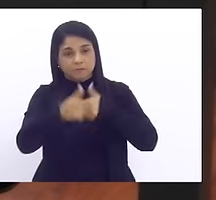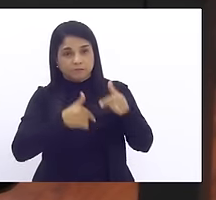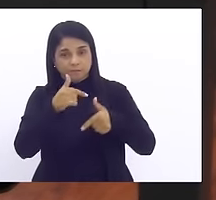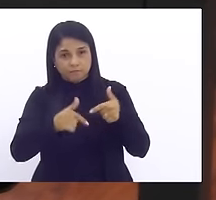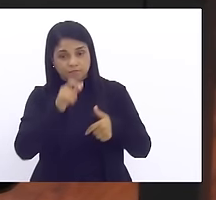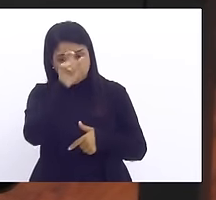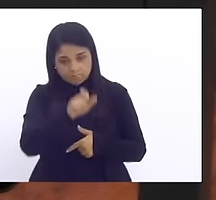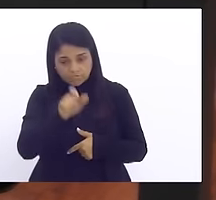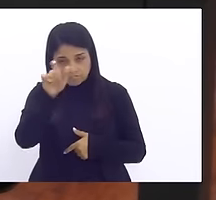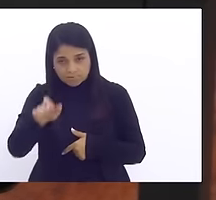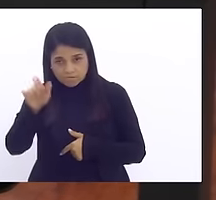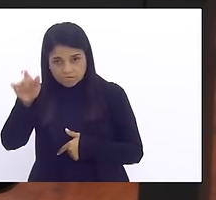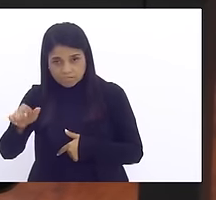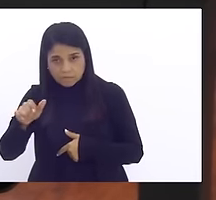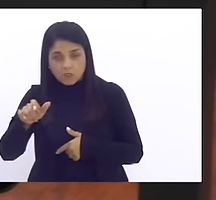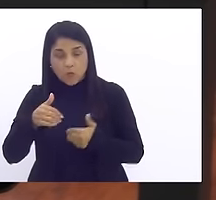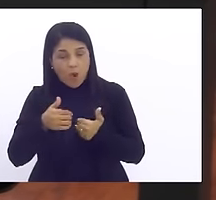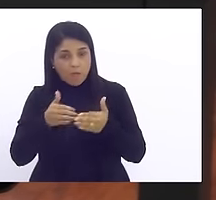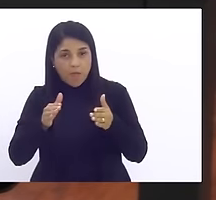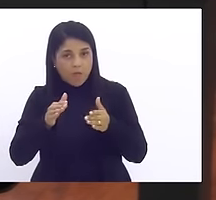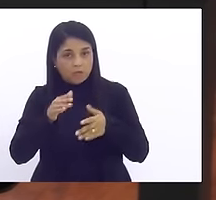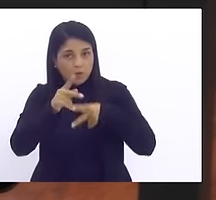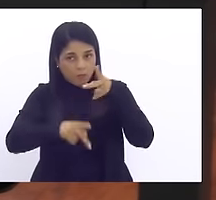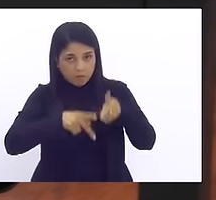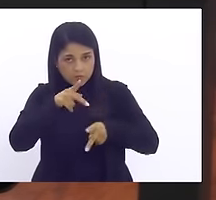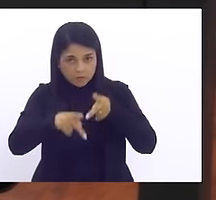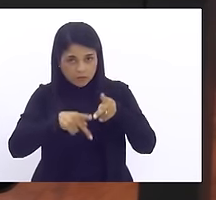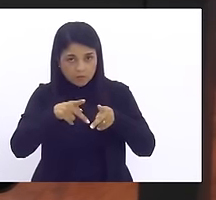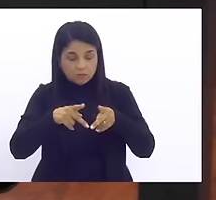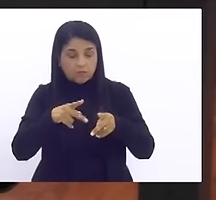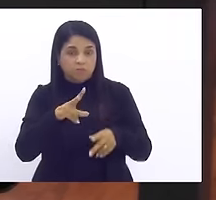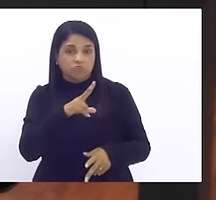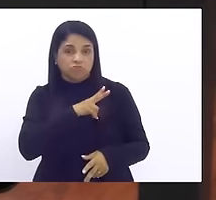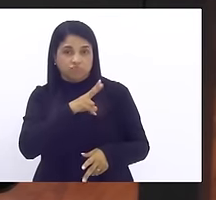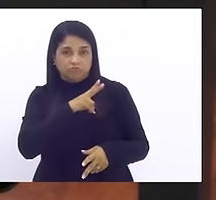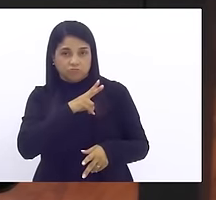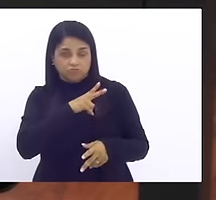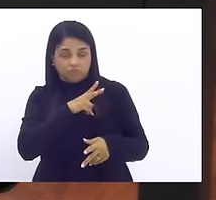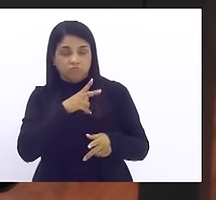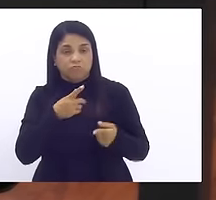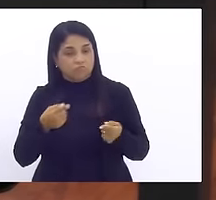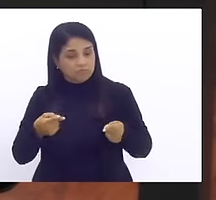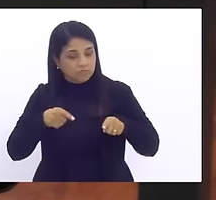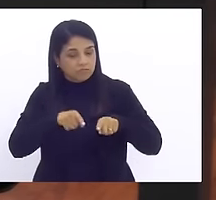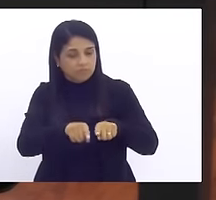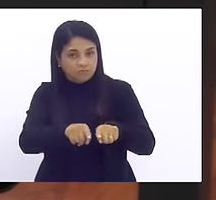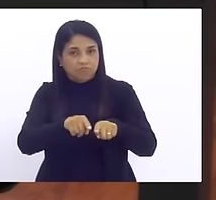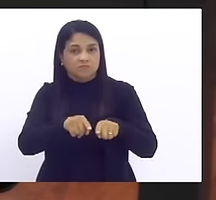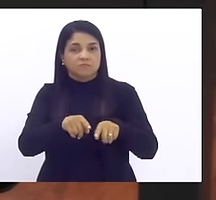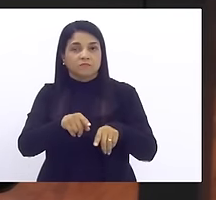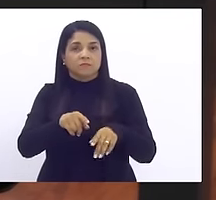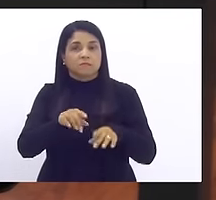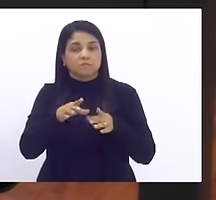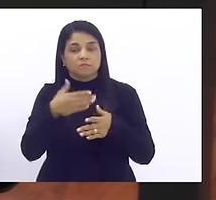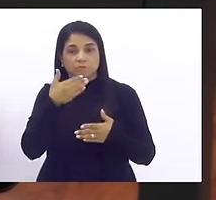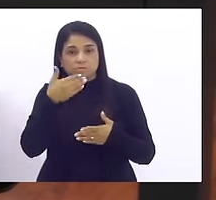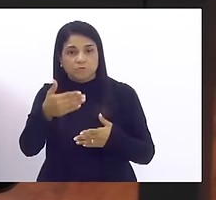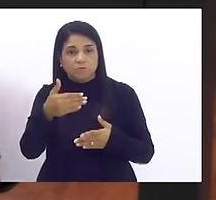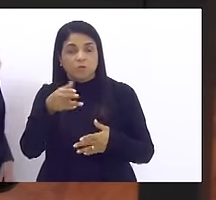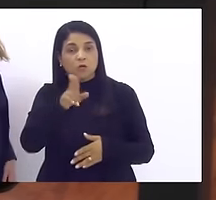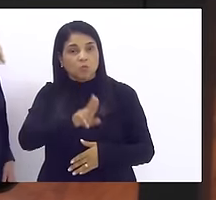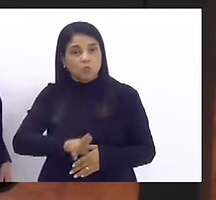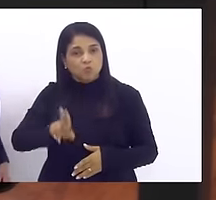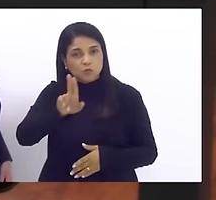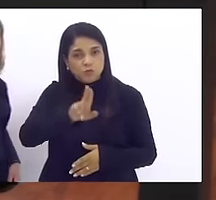transportes Passageiro não aberto ao público para realização de viagens individualizadas ou compartilhadas solicitadas exclusivamente para o usuários